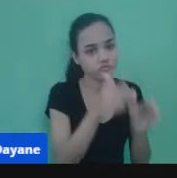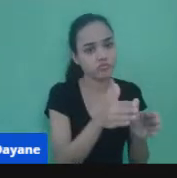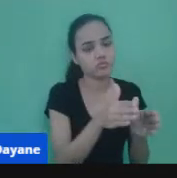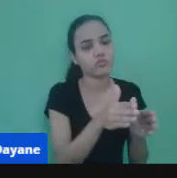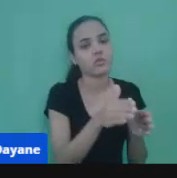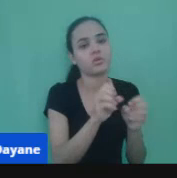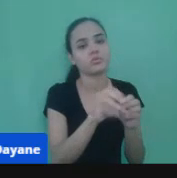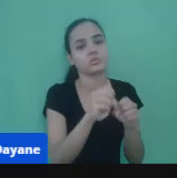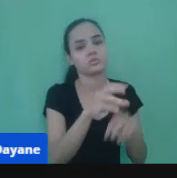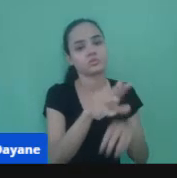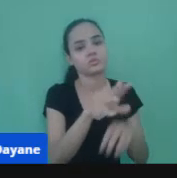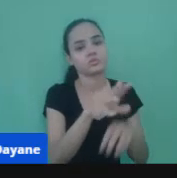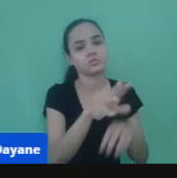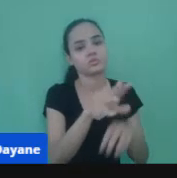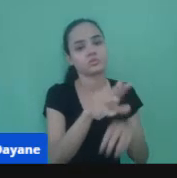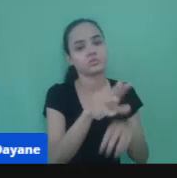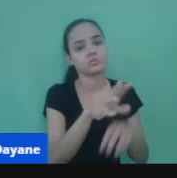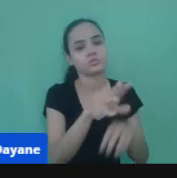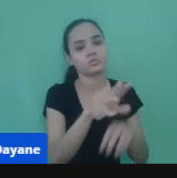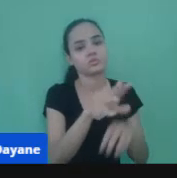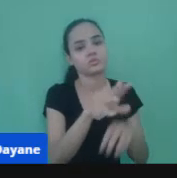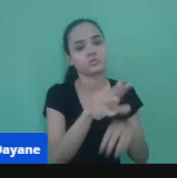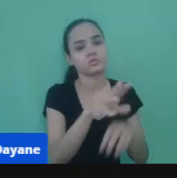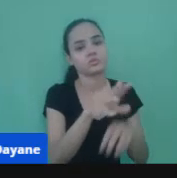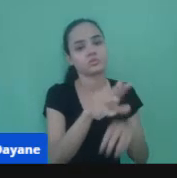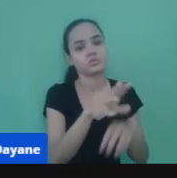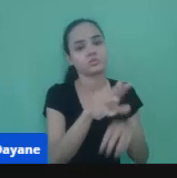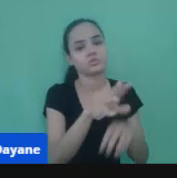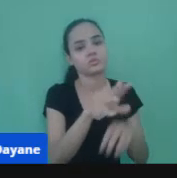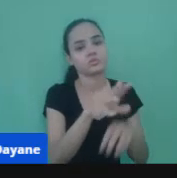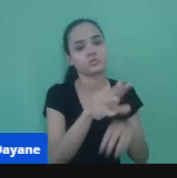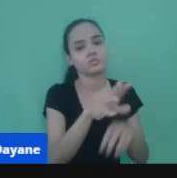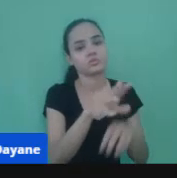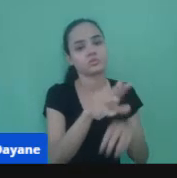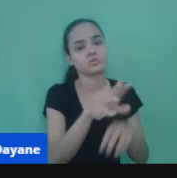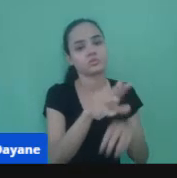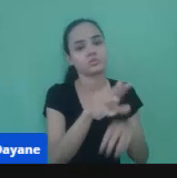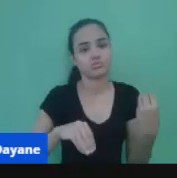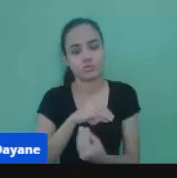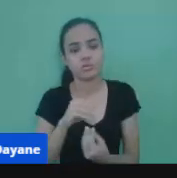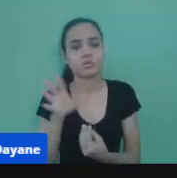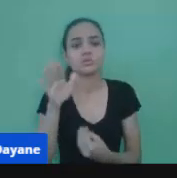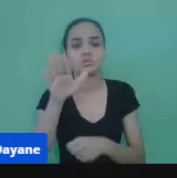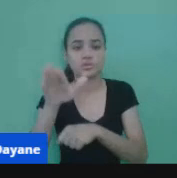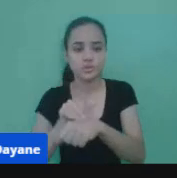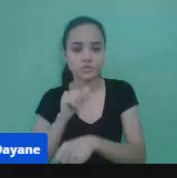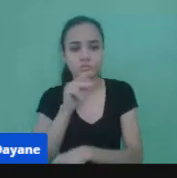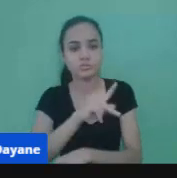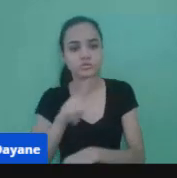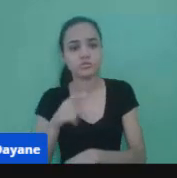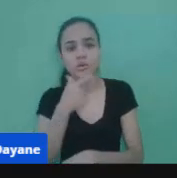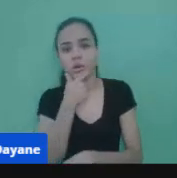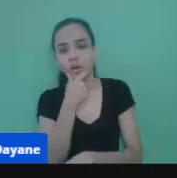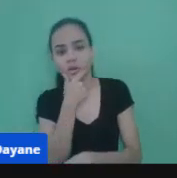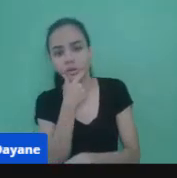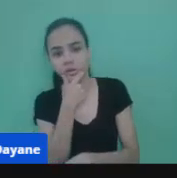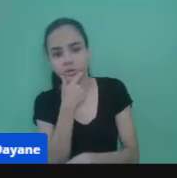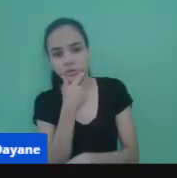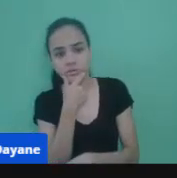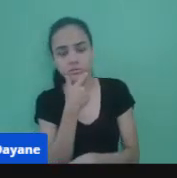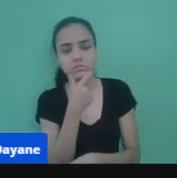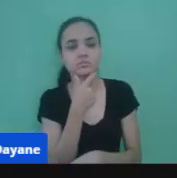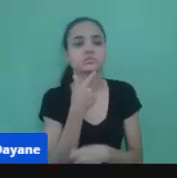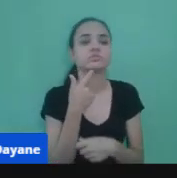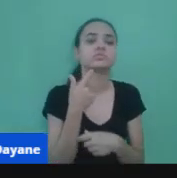numa perspectiva interdisciplinar, transdisciplinar. Então, você chama o professor de inglês depois para... você produz algum